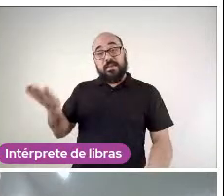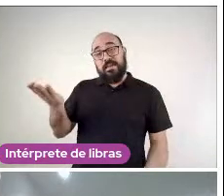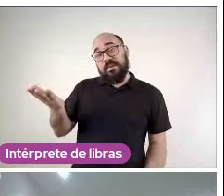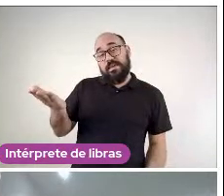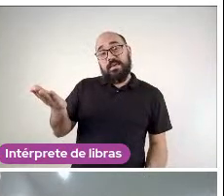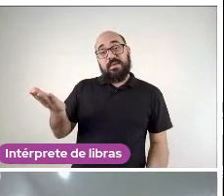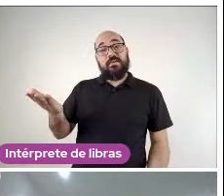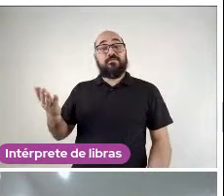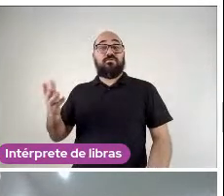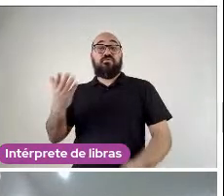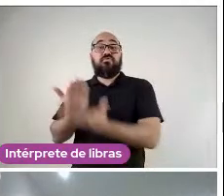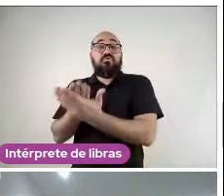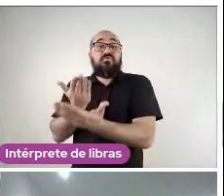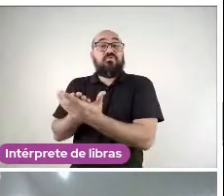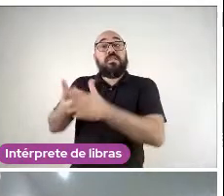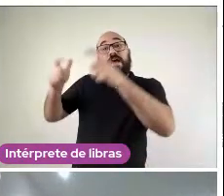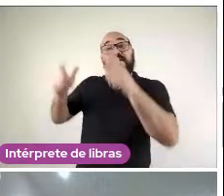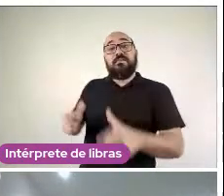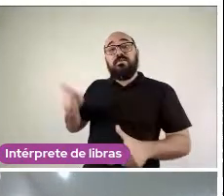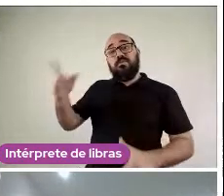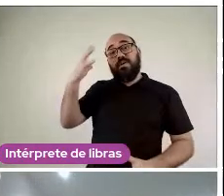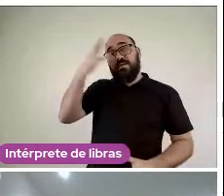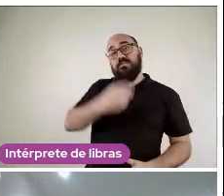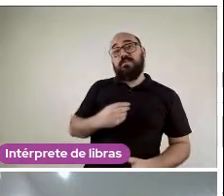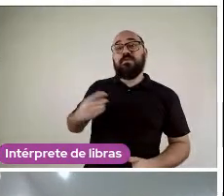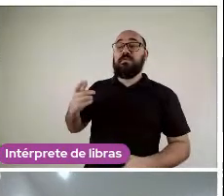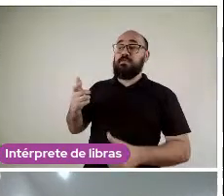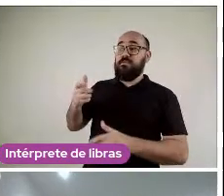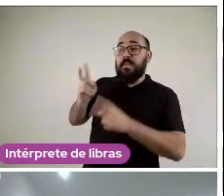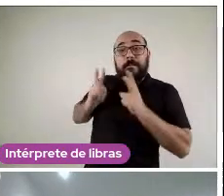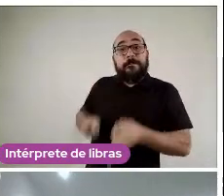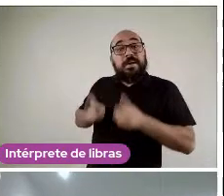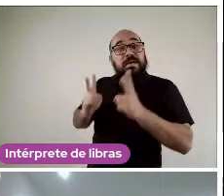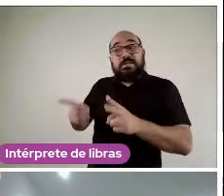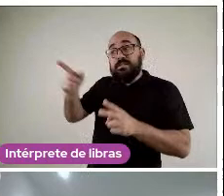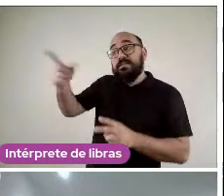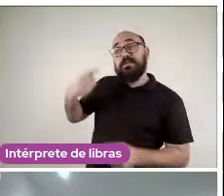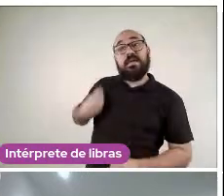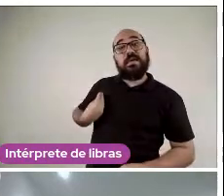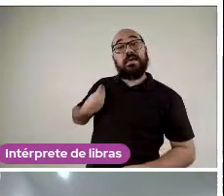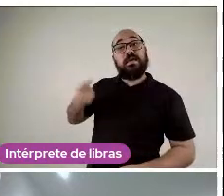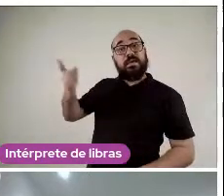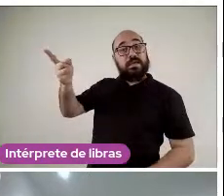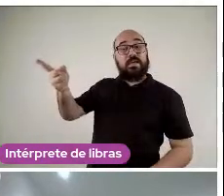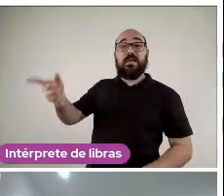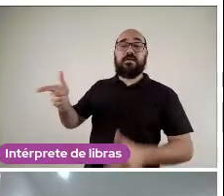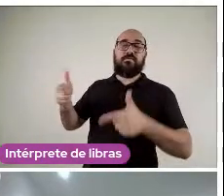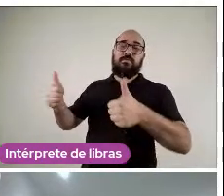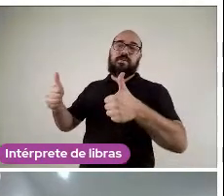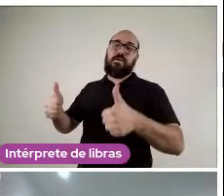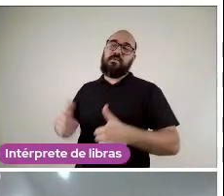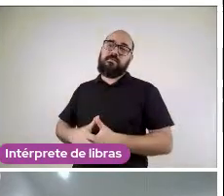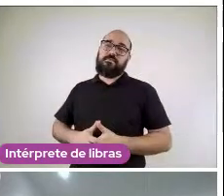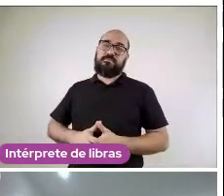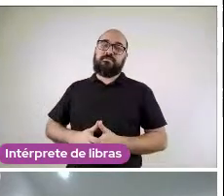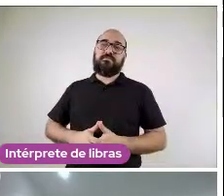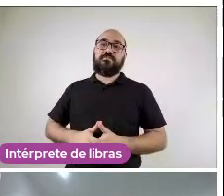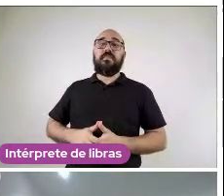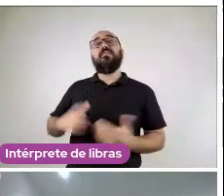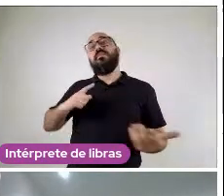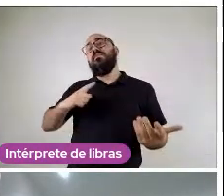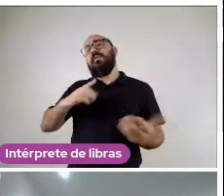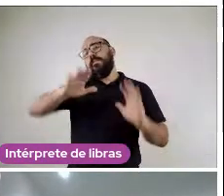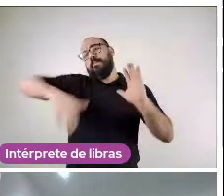e fortalecer as lideranças e as parcerias em prol desses ecossistemas marinho-costeiros, né? Então, a gente tem diversas